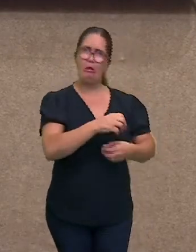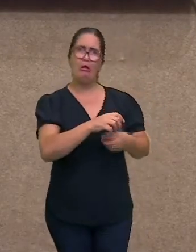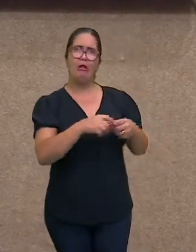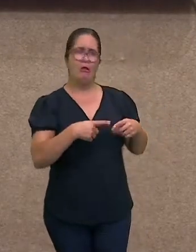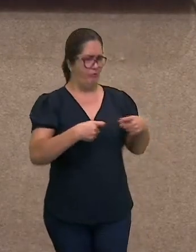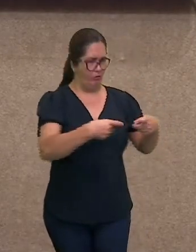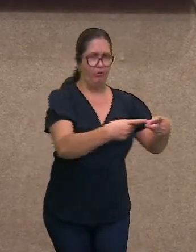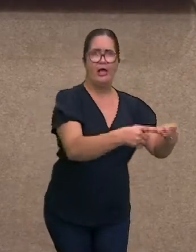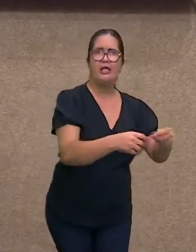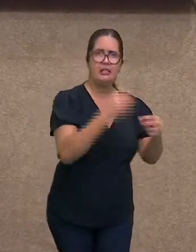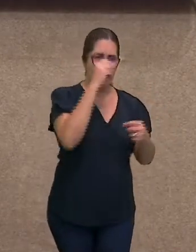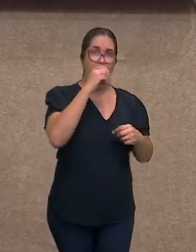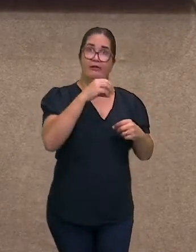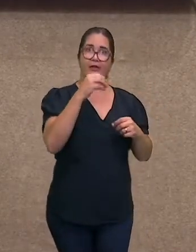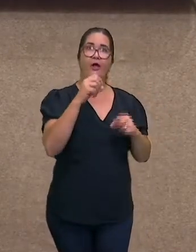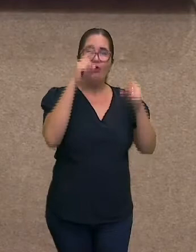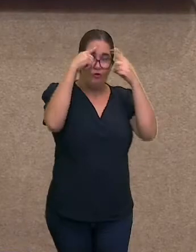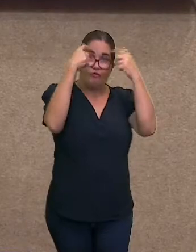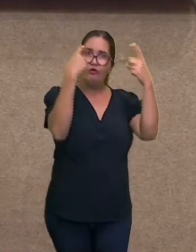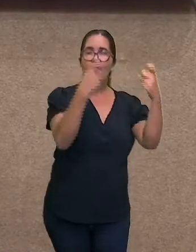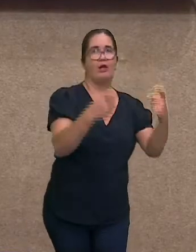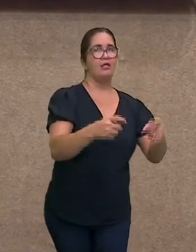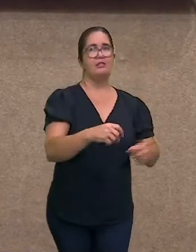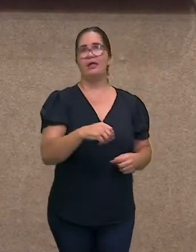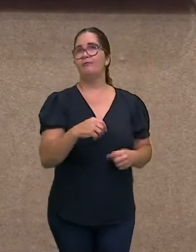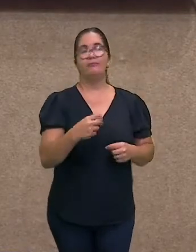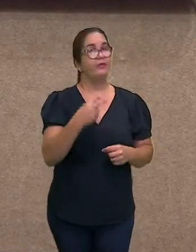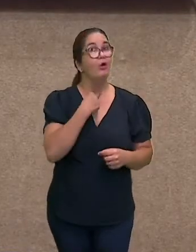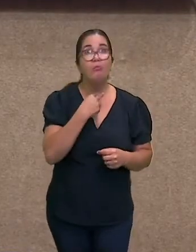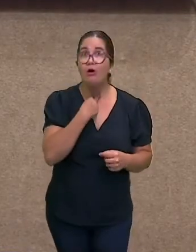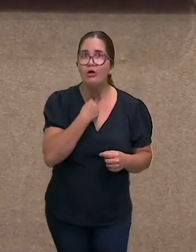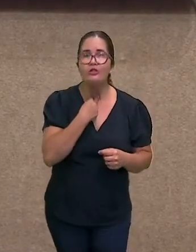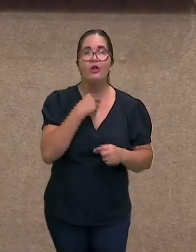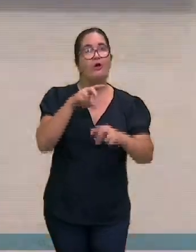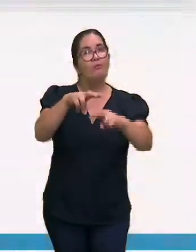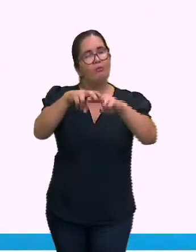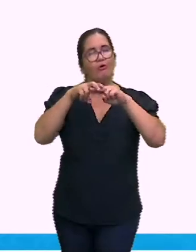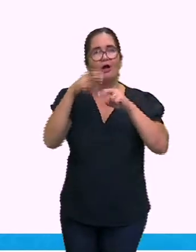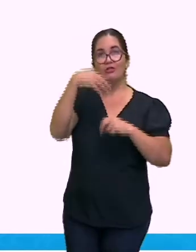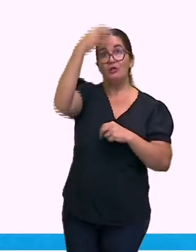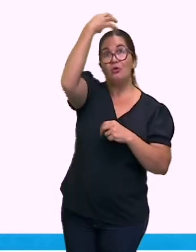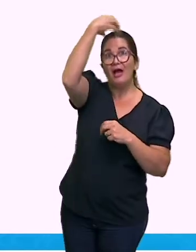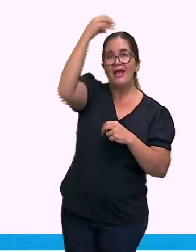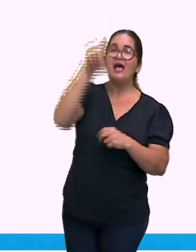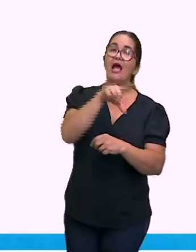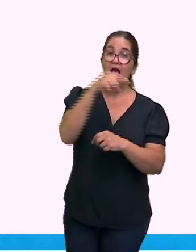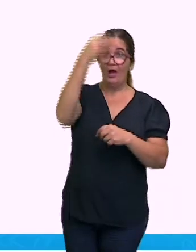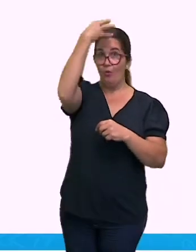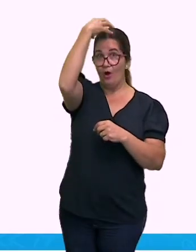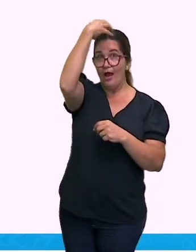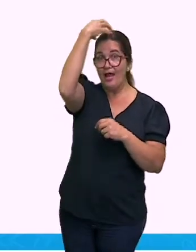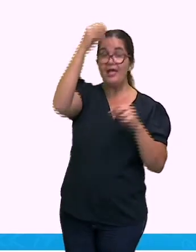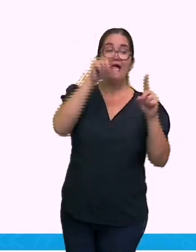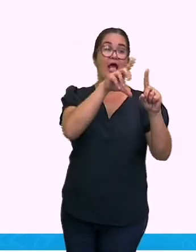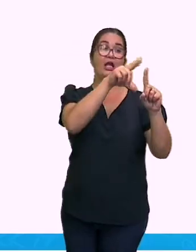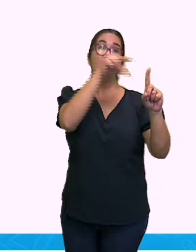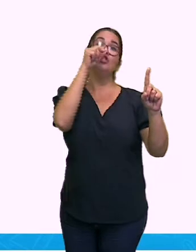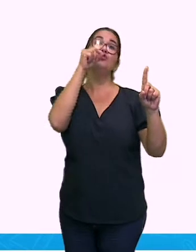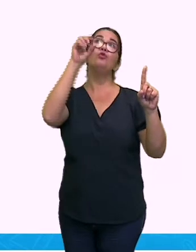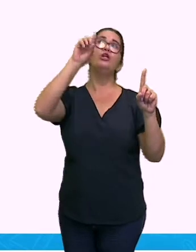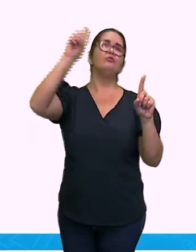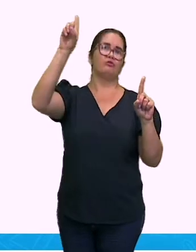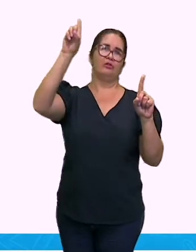criminosa. Temos também Nicolau Maquiavel. Ele defendeu o quê? Que o líder de